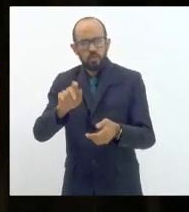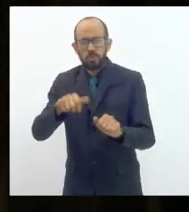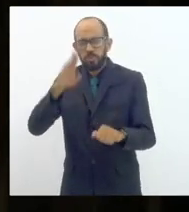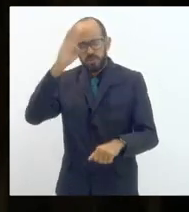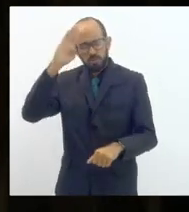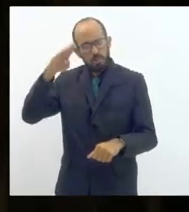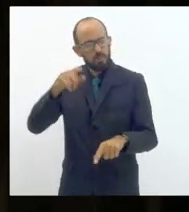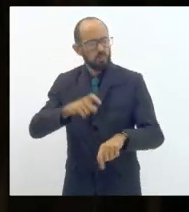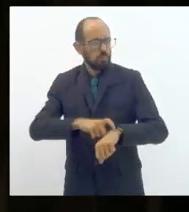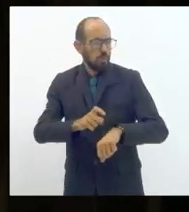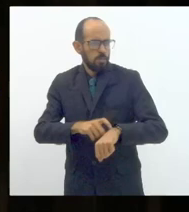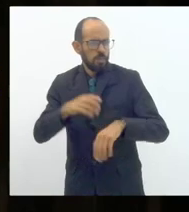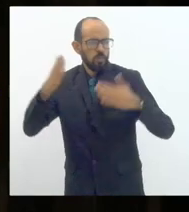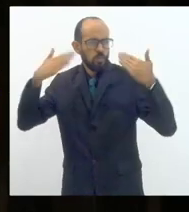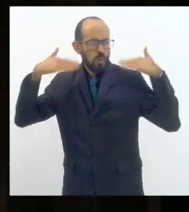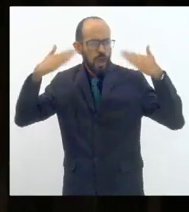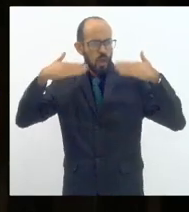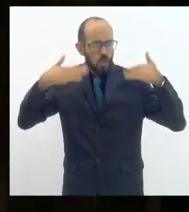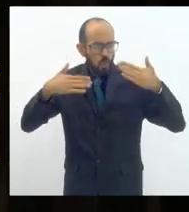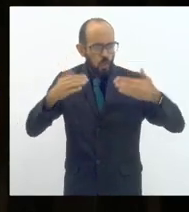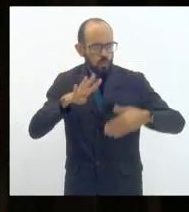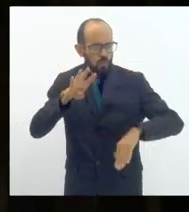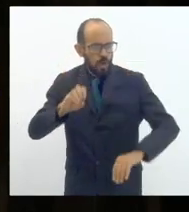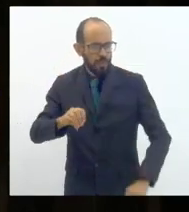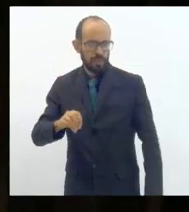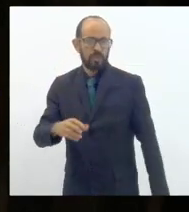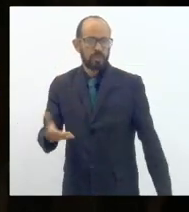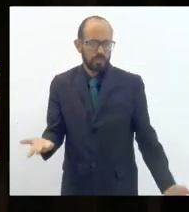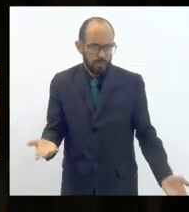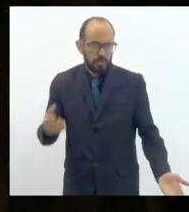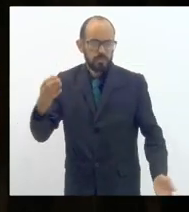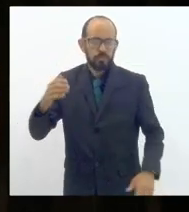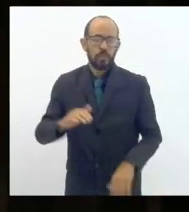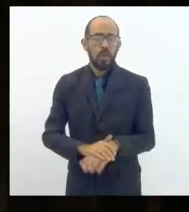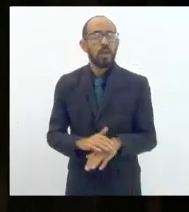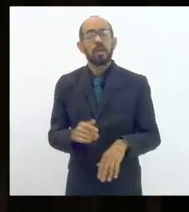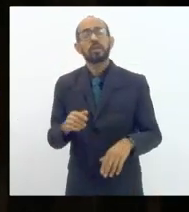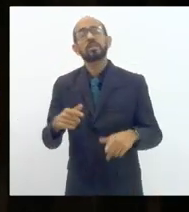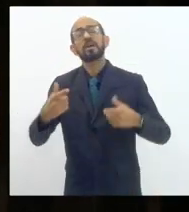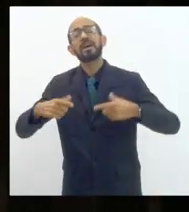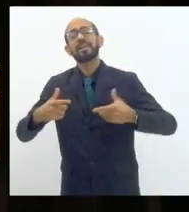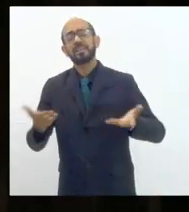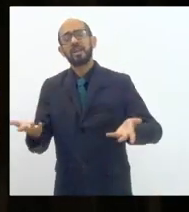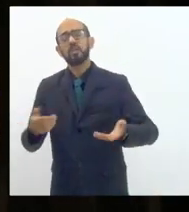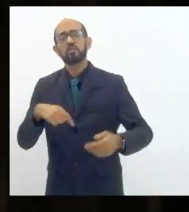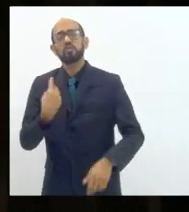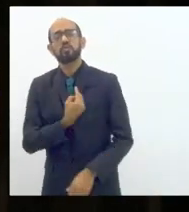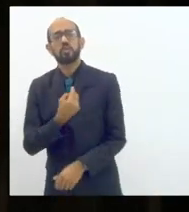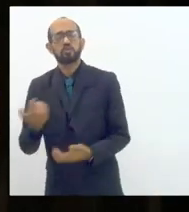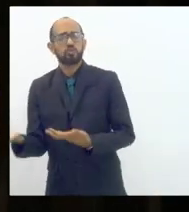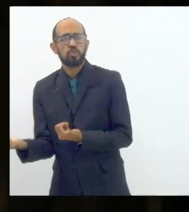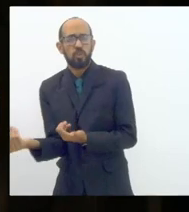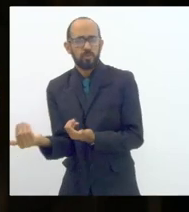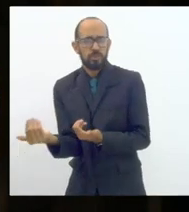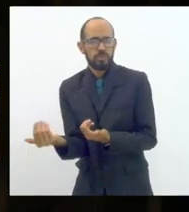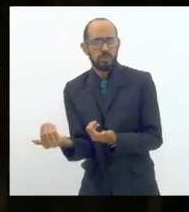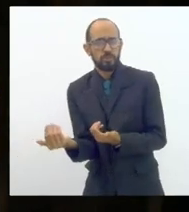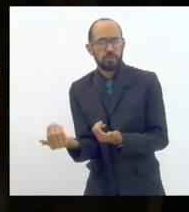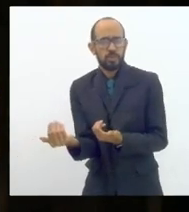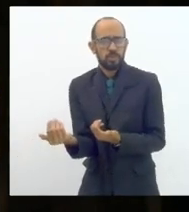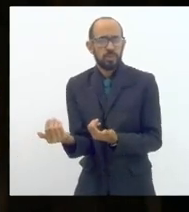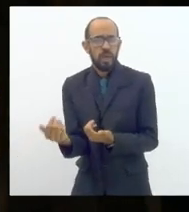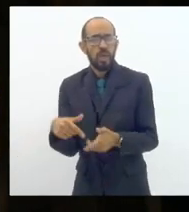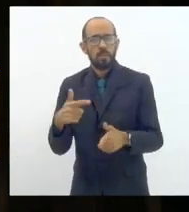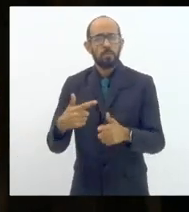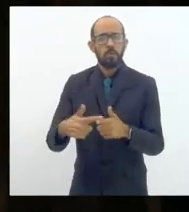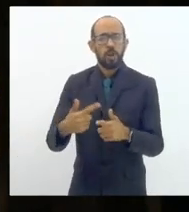sala de aula. E onde estão nossas autoridades? Outro motivo no qual os nossos jovens e adolescentes estão se desviando da escola é simplesmente pelo desemprego